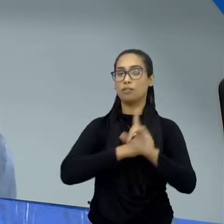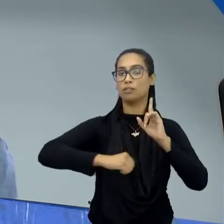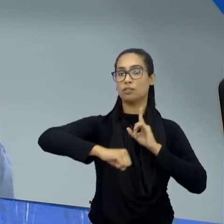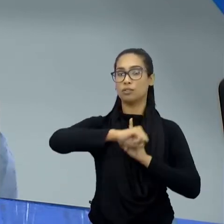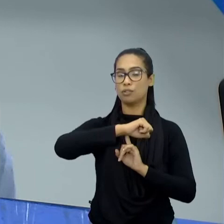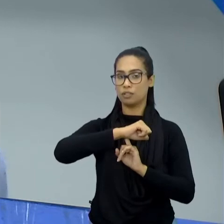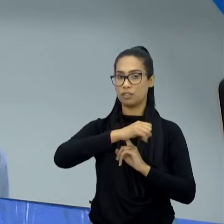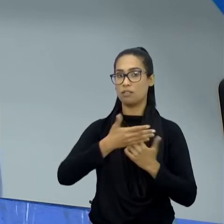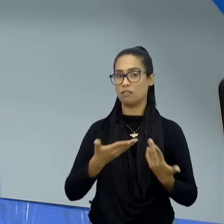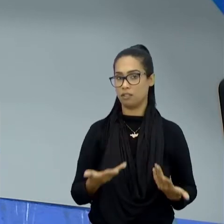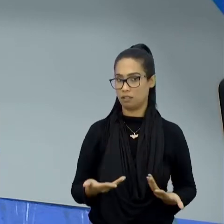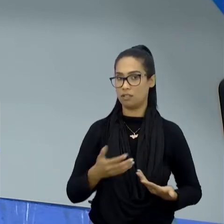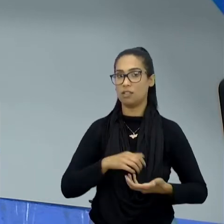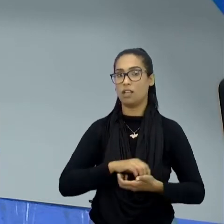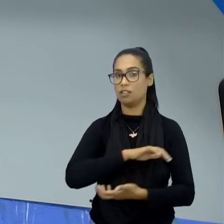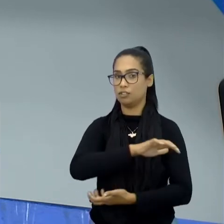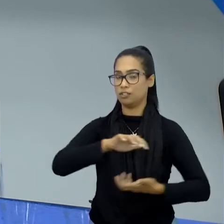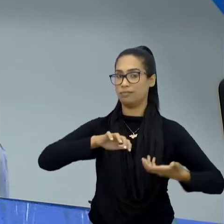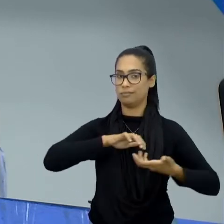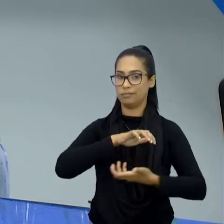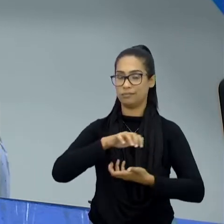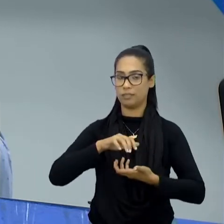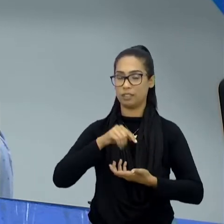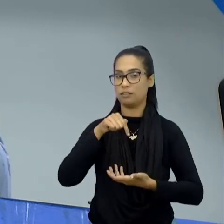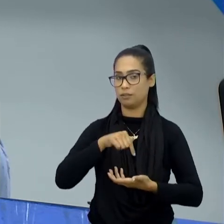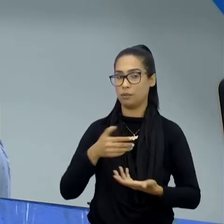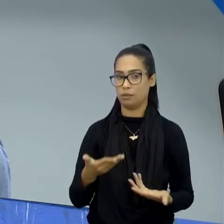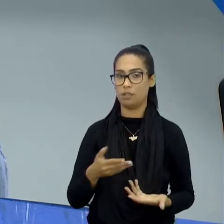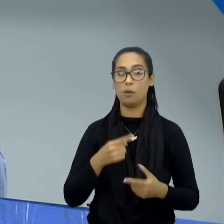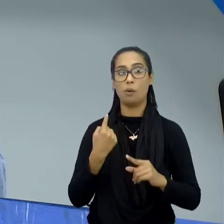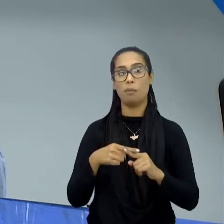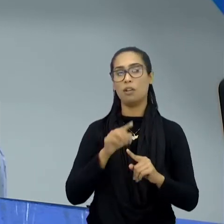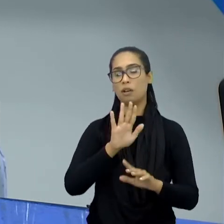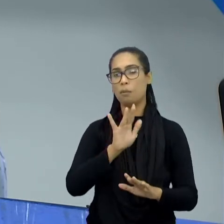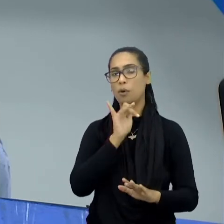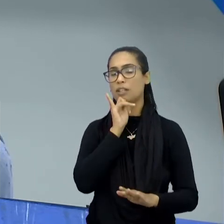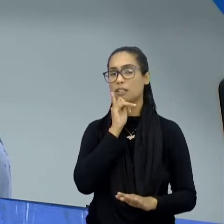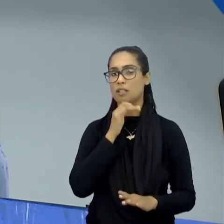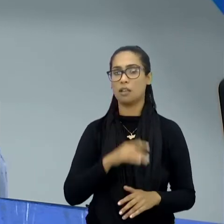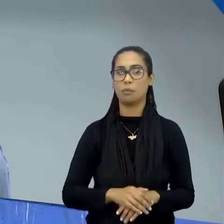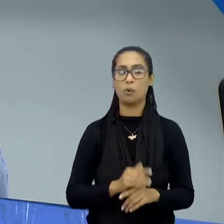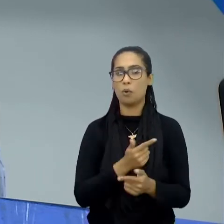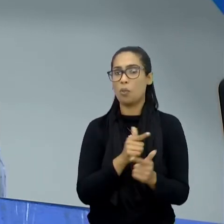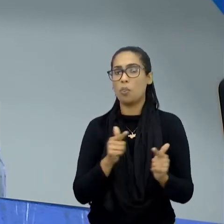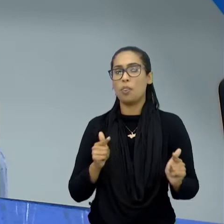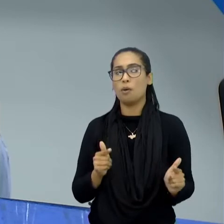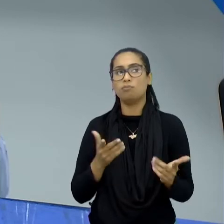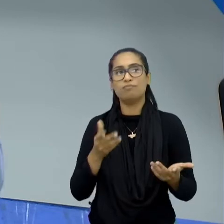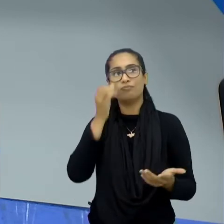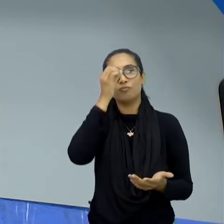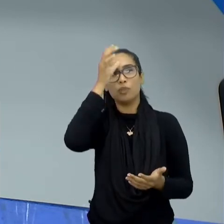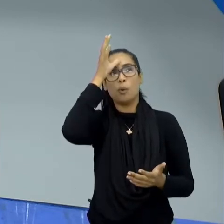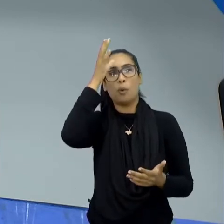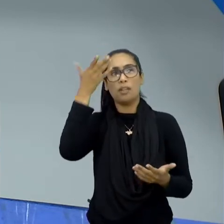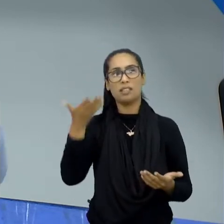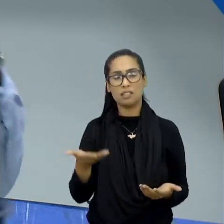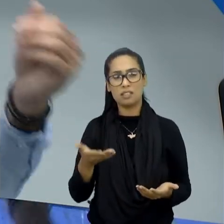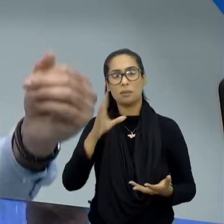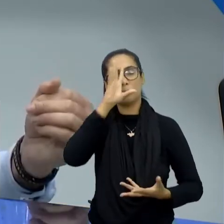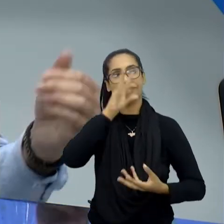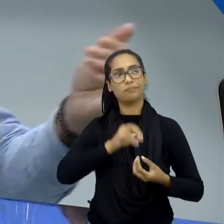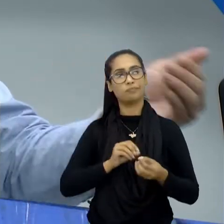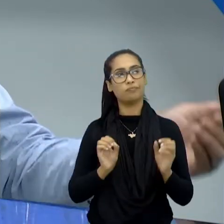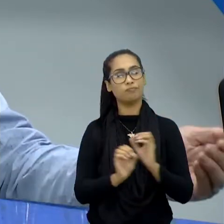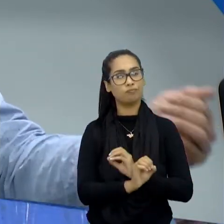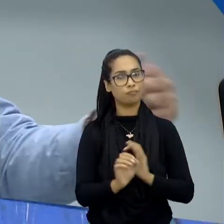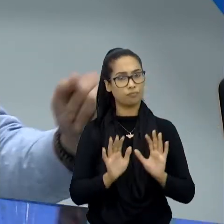a partir de um processo revolucionário. Porque se você não tiver isso muito bem fundamentado,